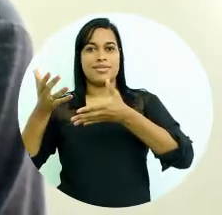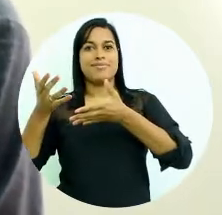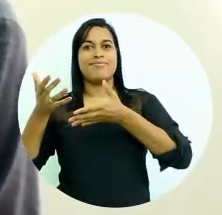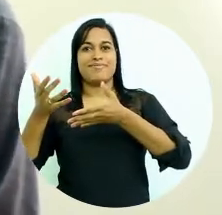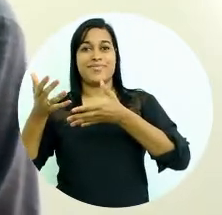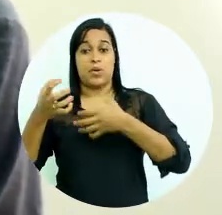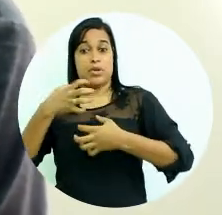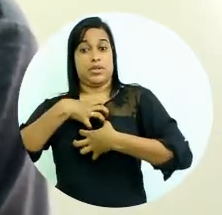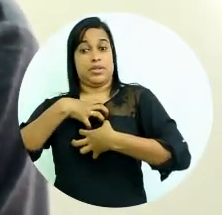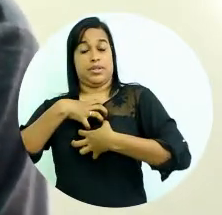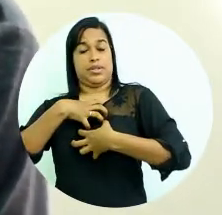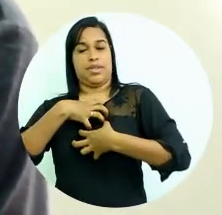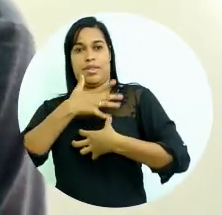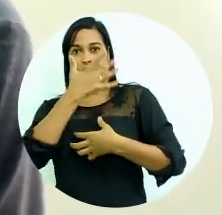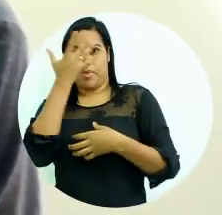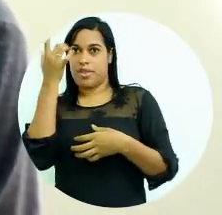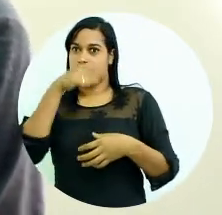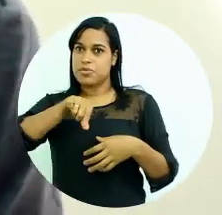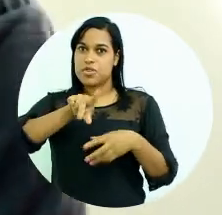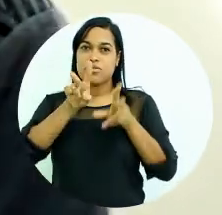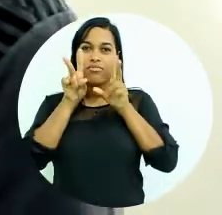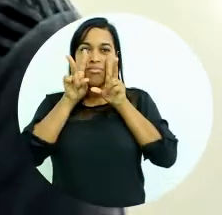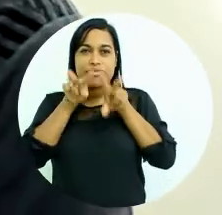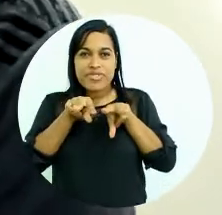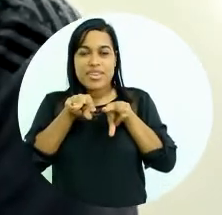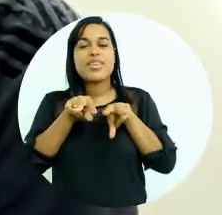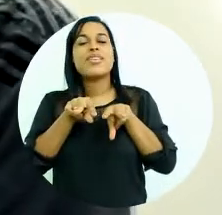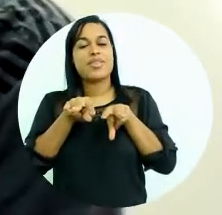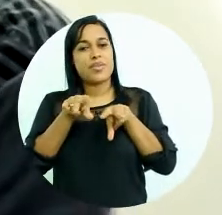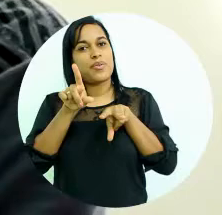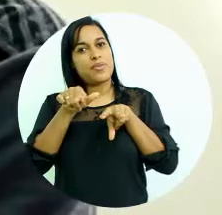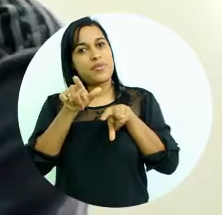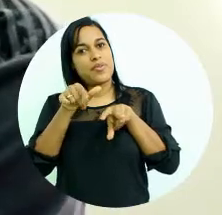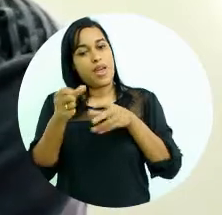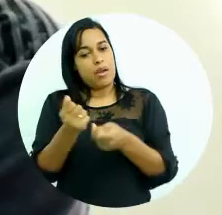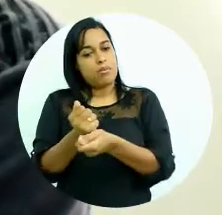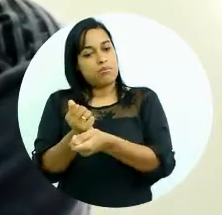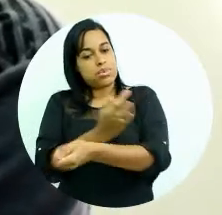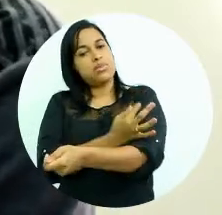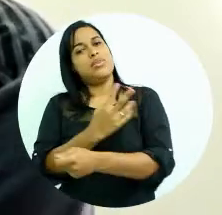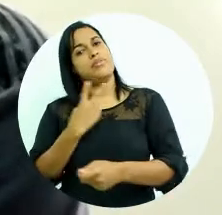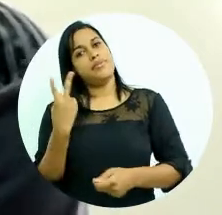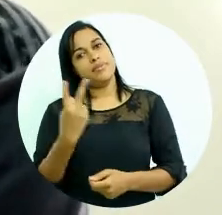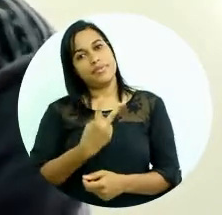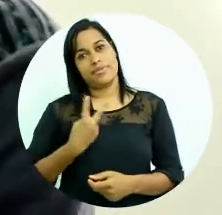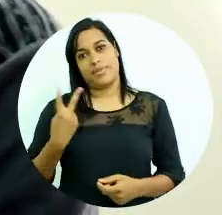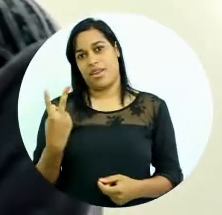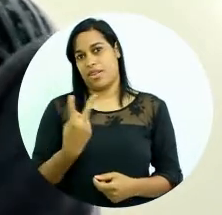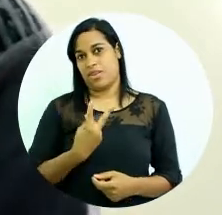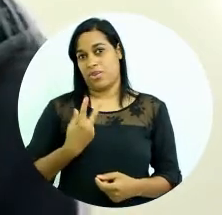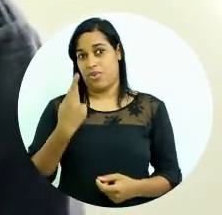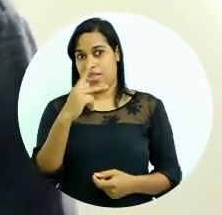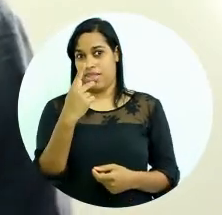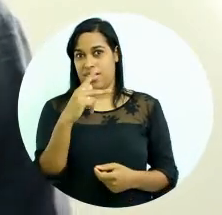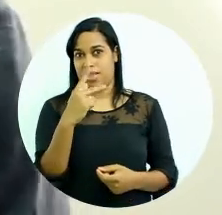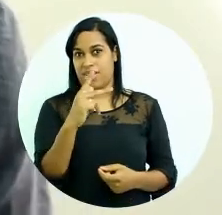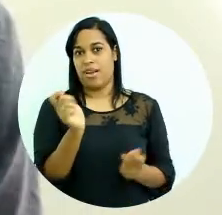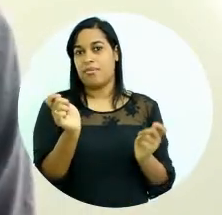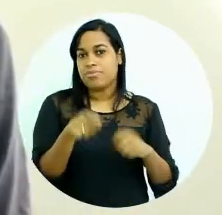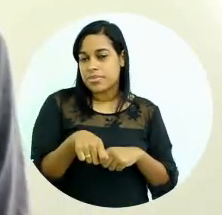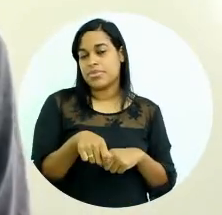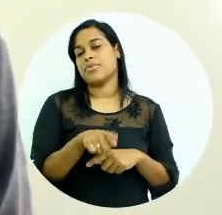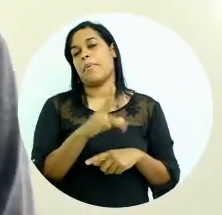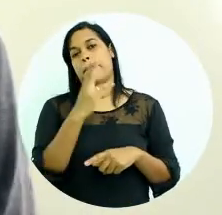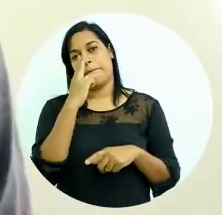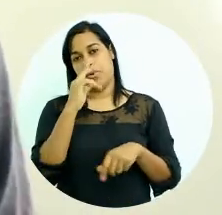um sentimento nas pessoas que estão vendo que se agrega mais valor diante daquela condição, diante